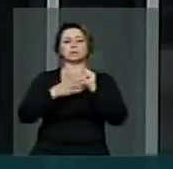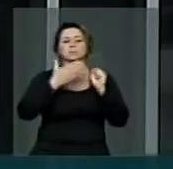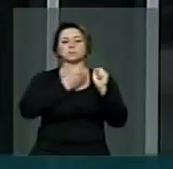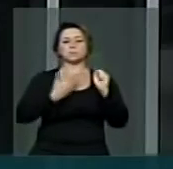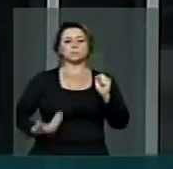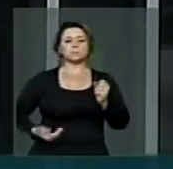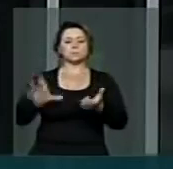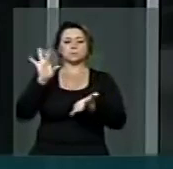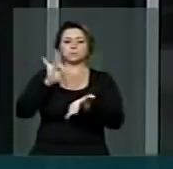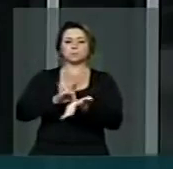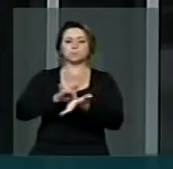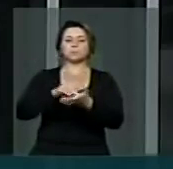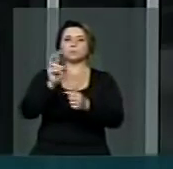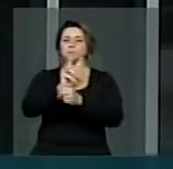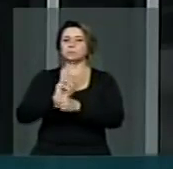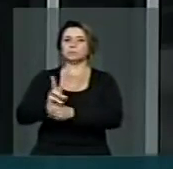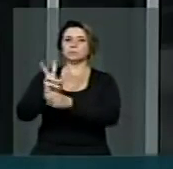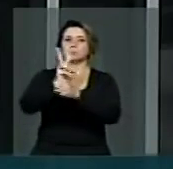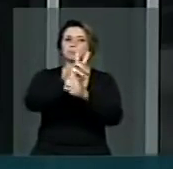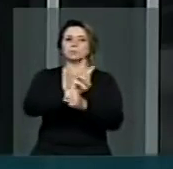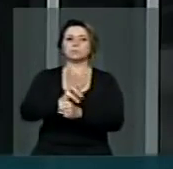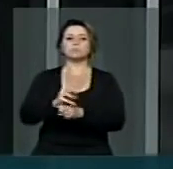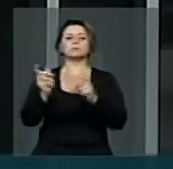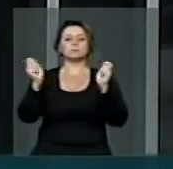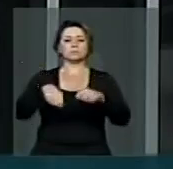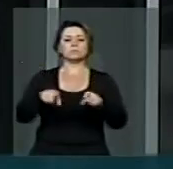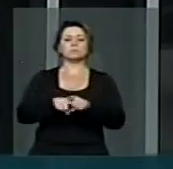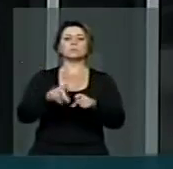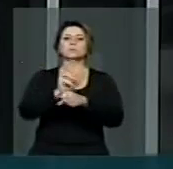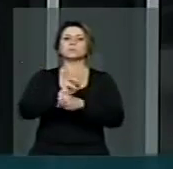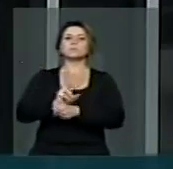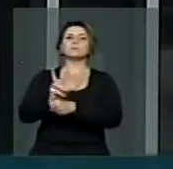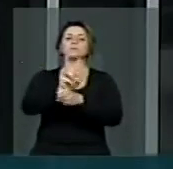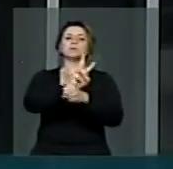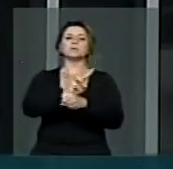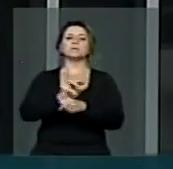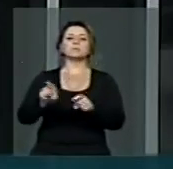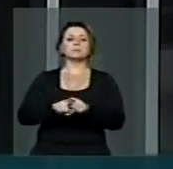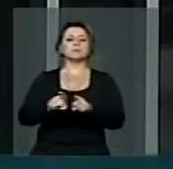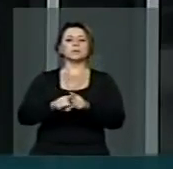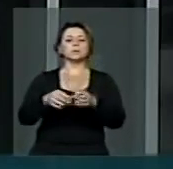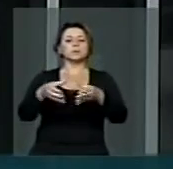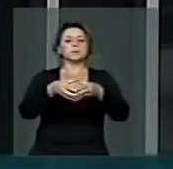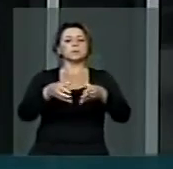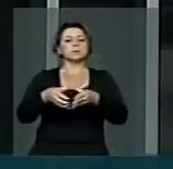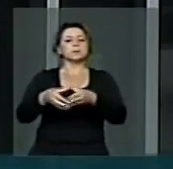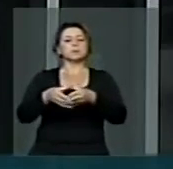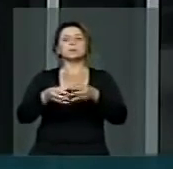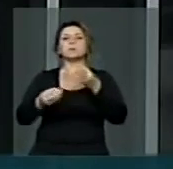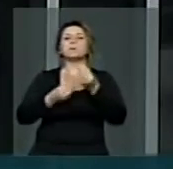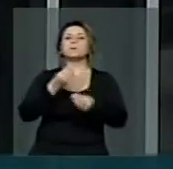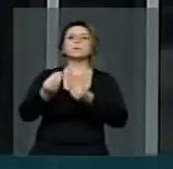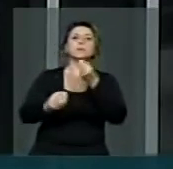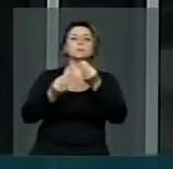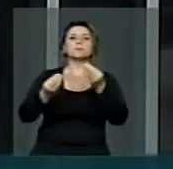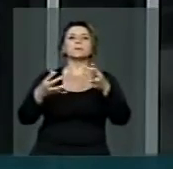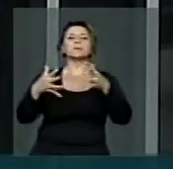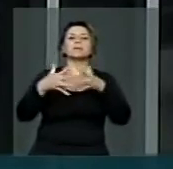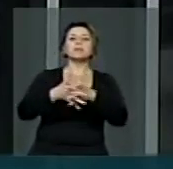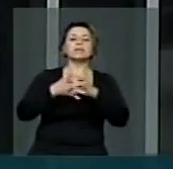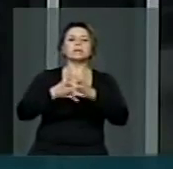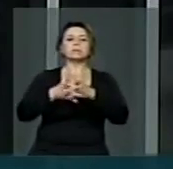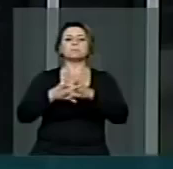a efetividade de controles que lhe compete exercer sobre um segmento de proporções e